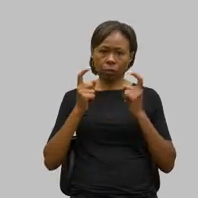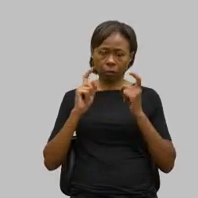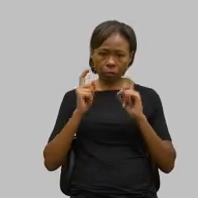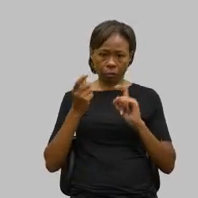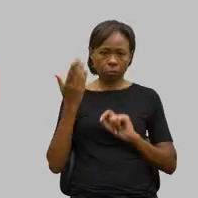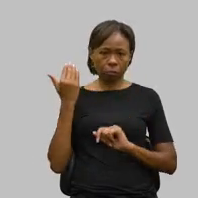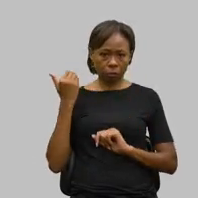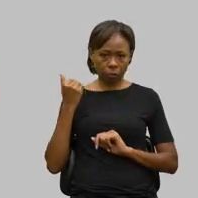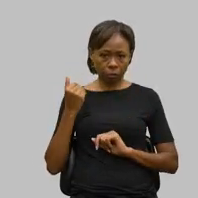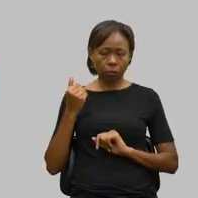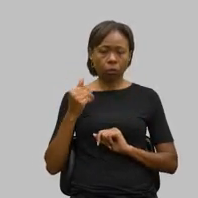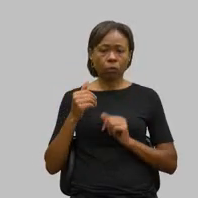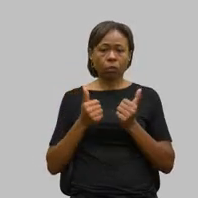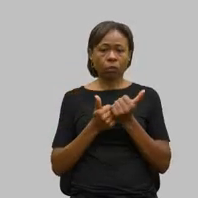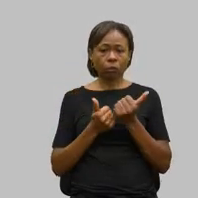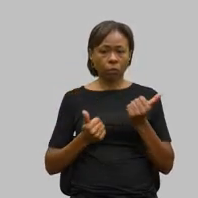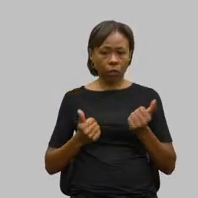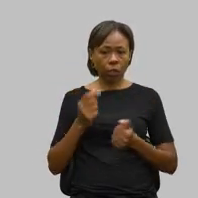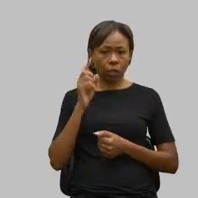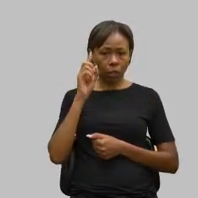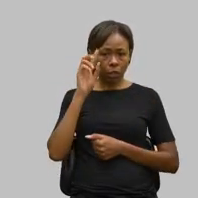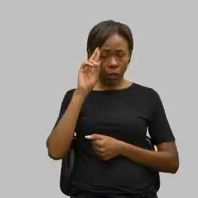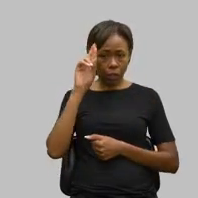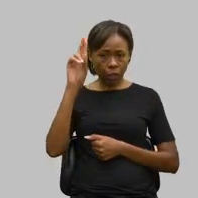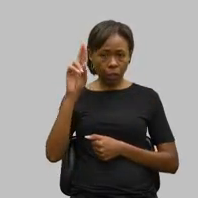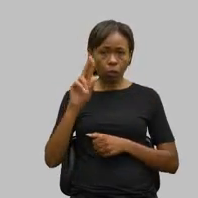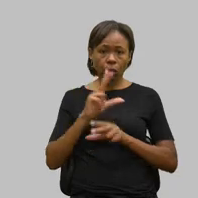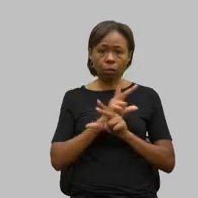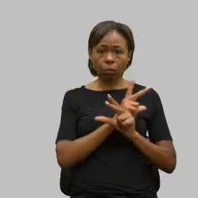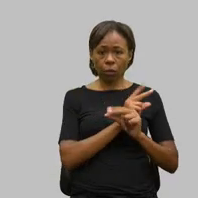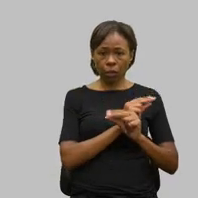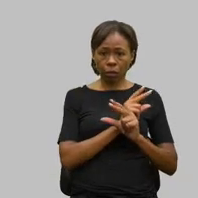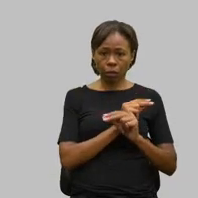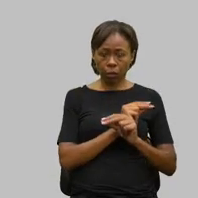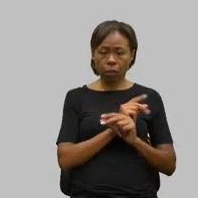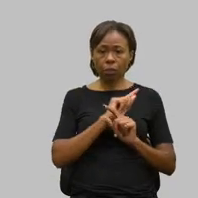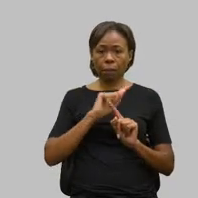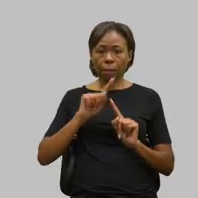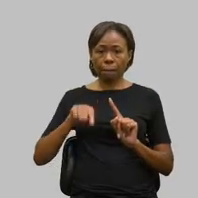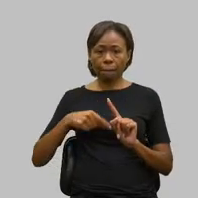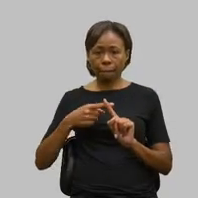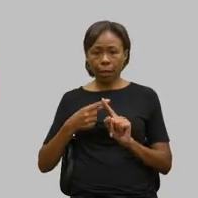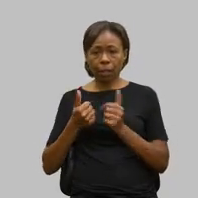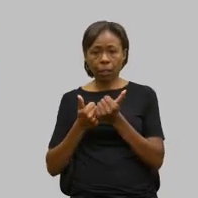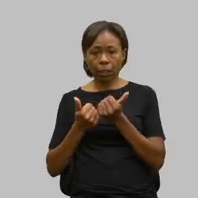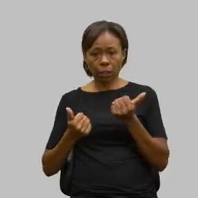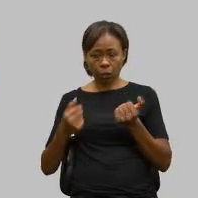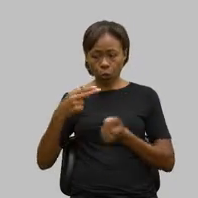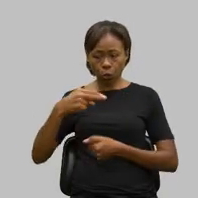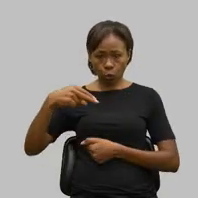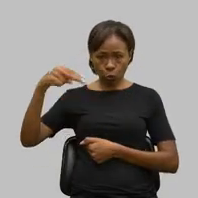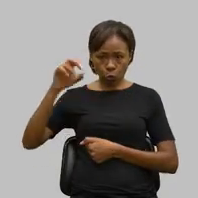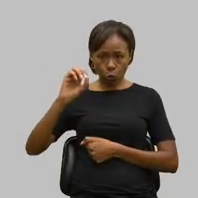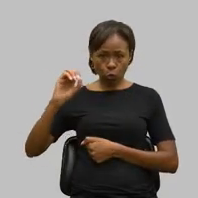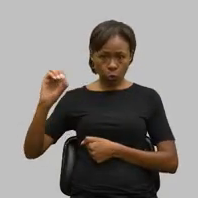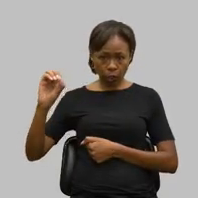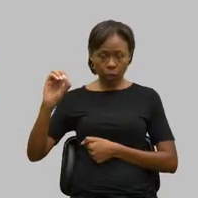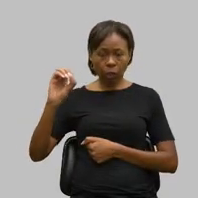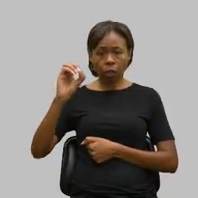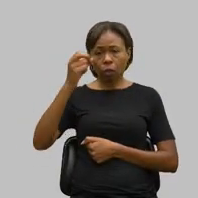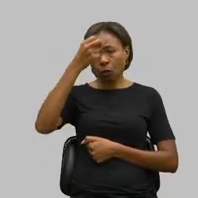da direção de Patos de Minas e da direção do Noroeste, onde os prefeitos